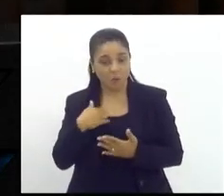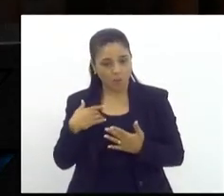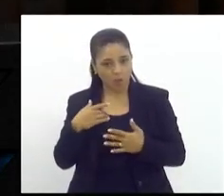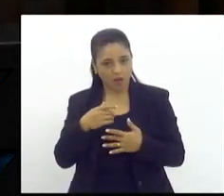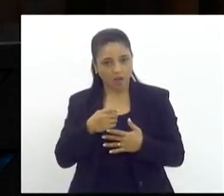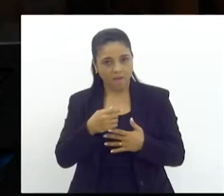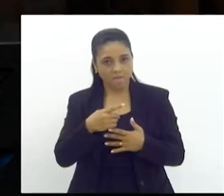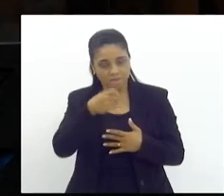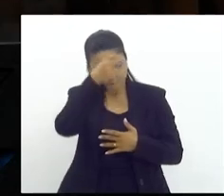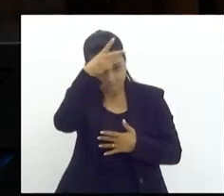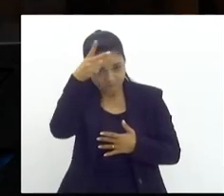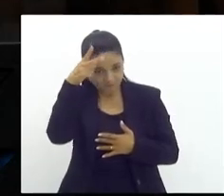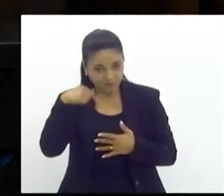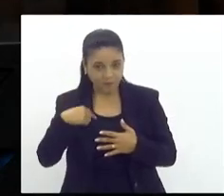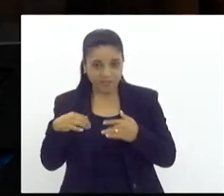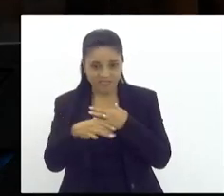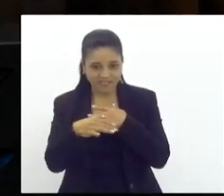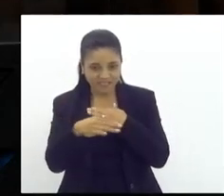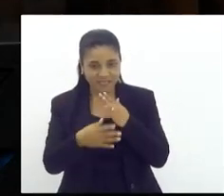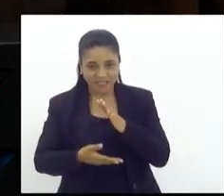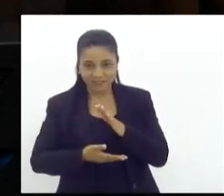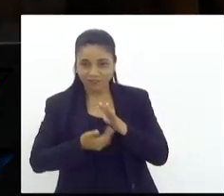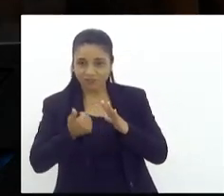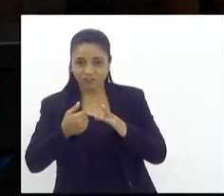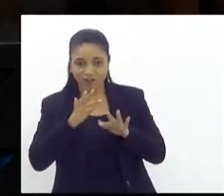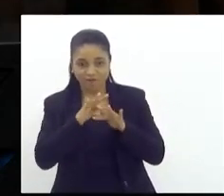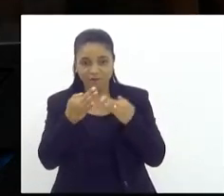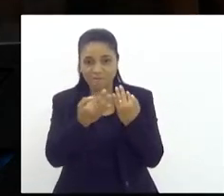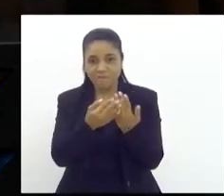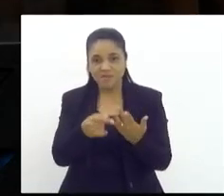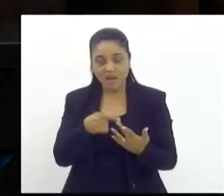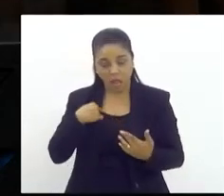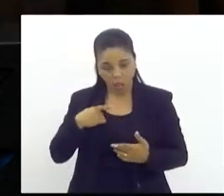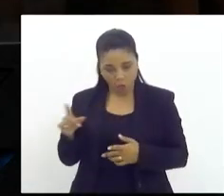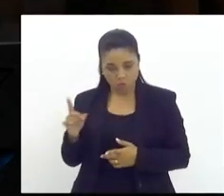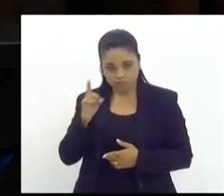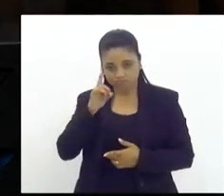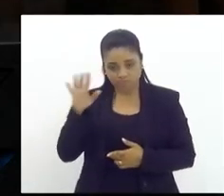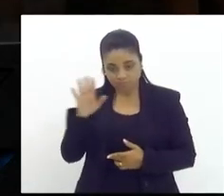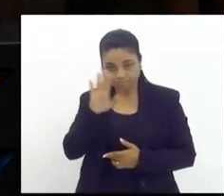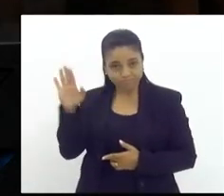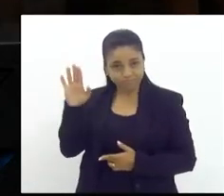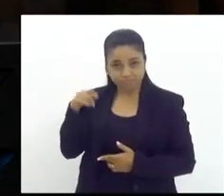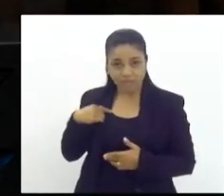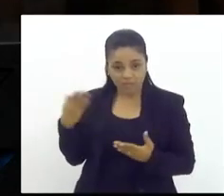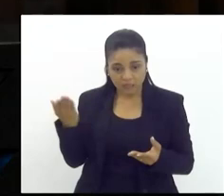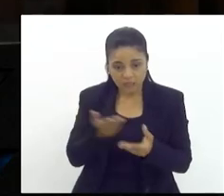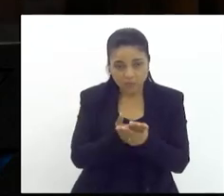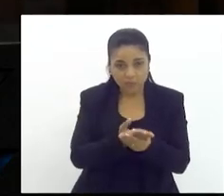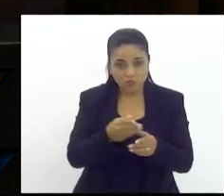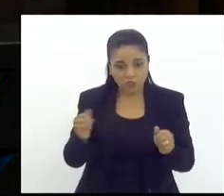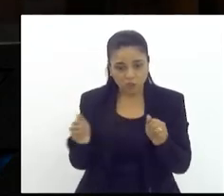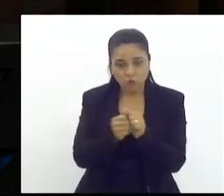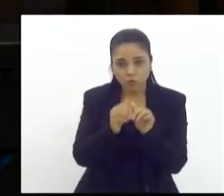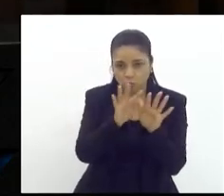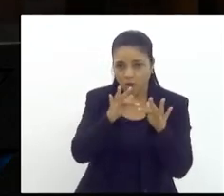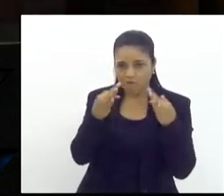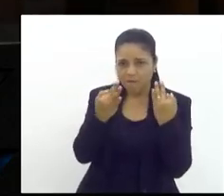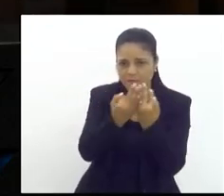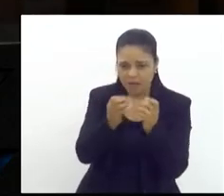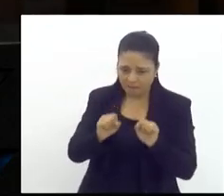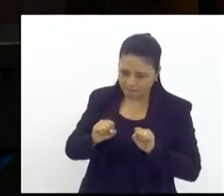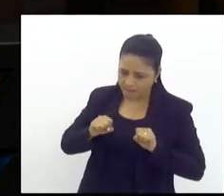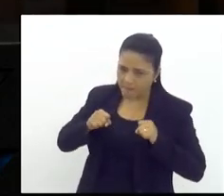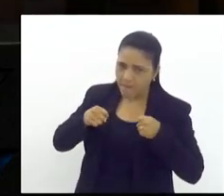remover as famílias de lá e eu sei mandato entrei no processo junto das famílias junto